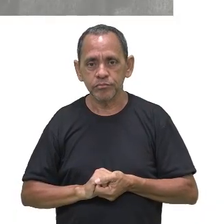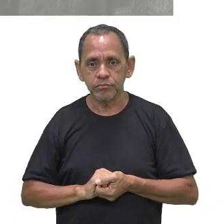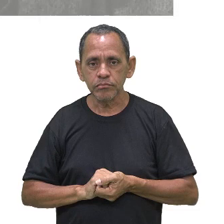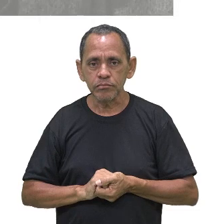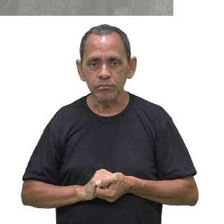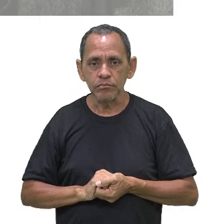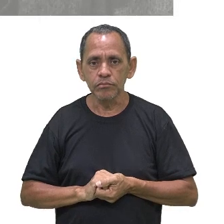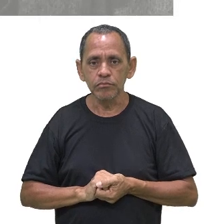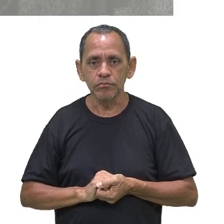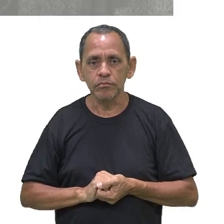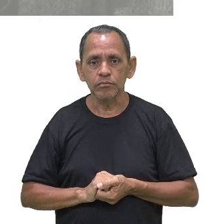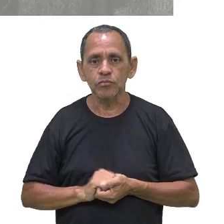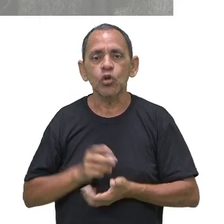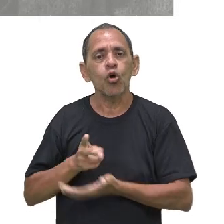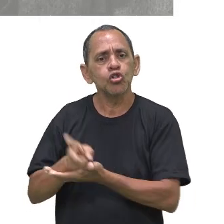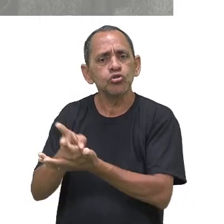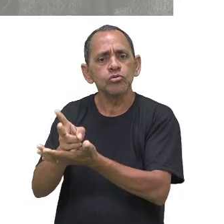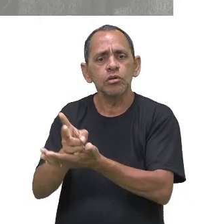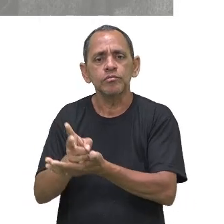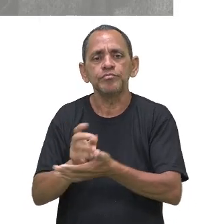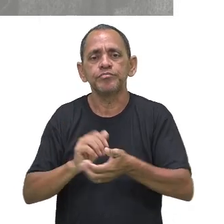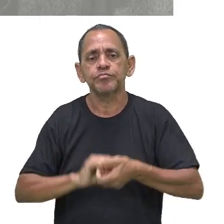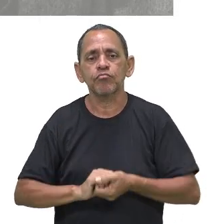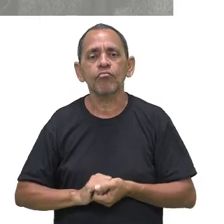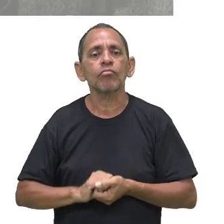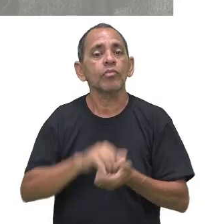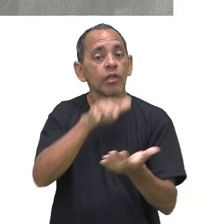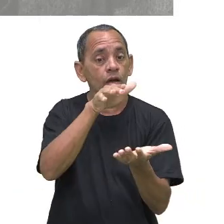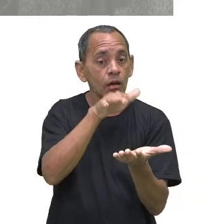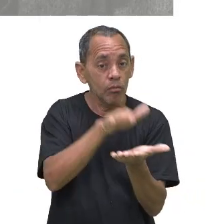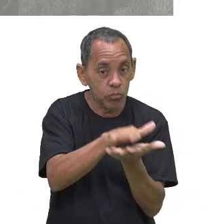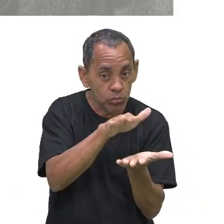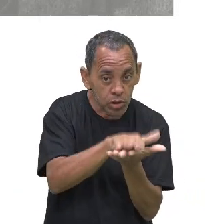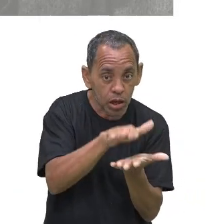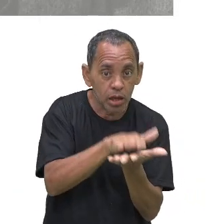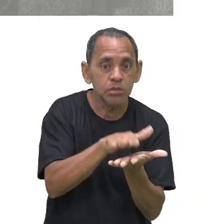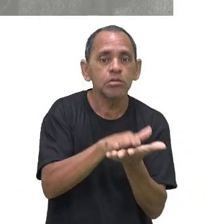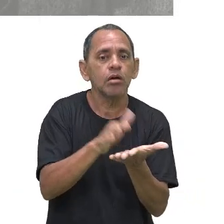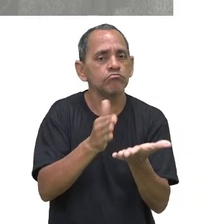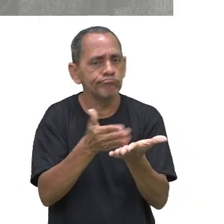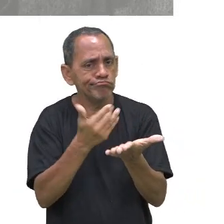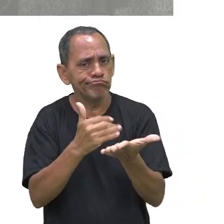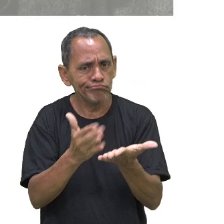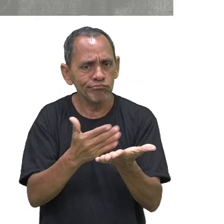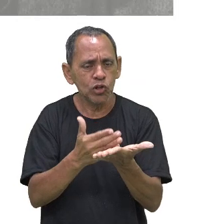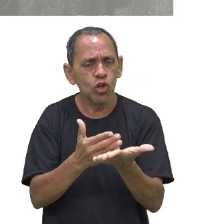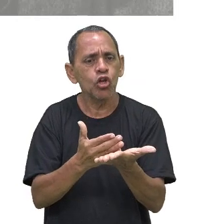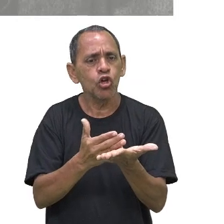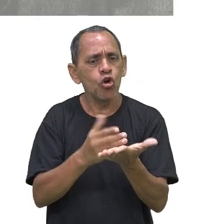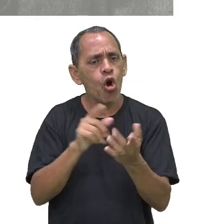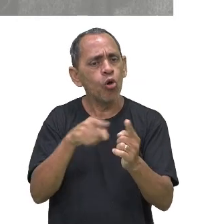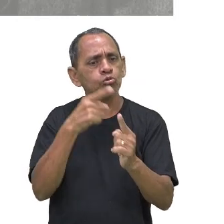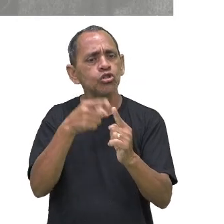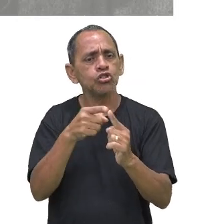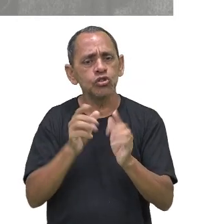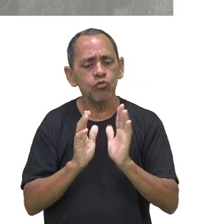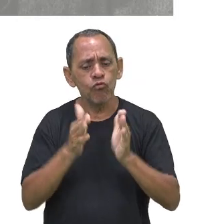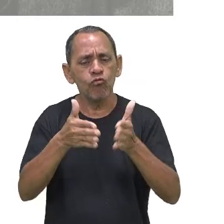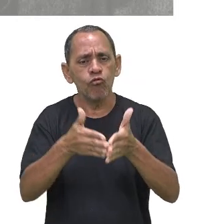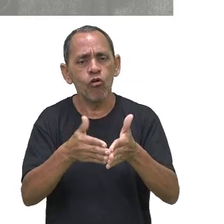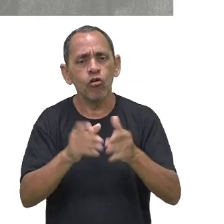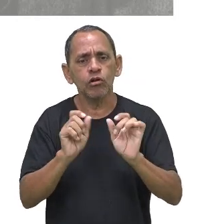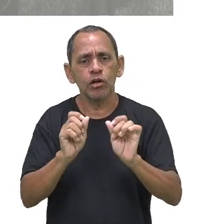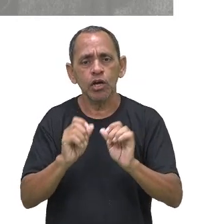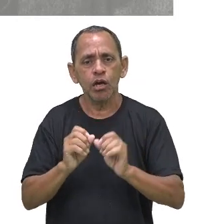continuar. Então, a publicação a publicação do livro visava esclarecer um